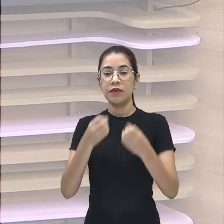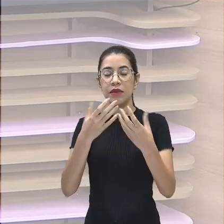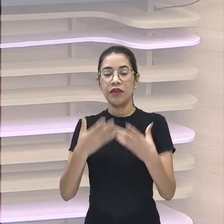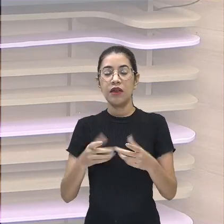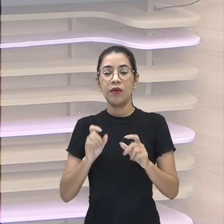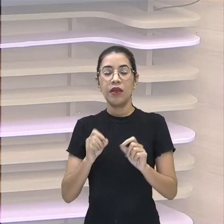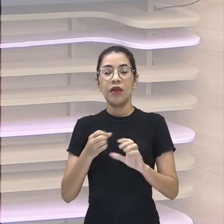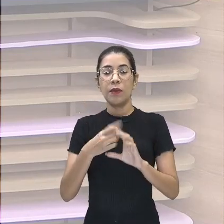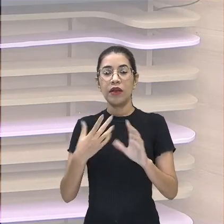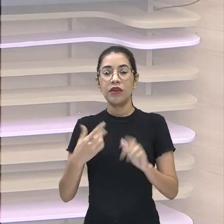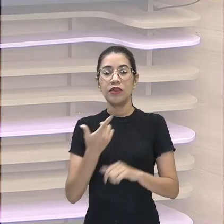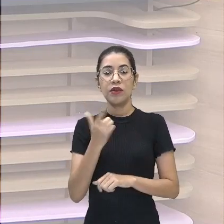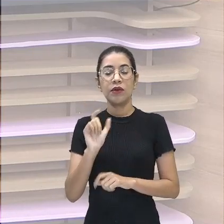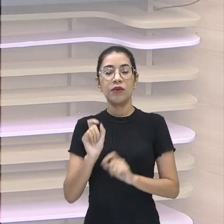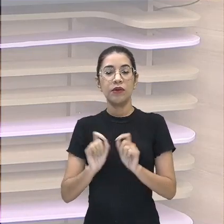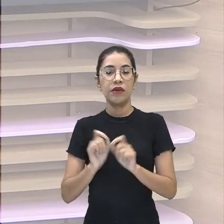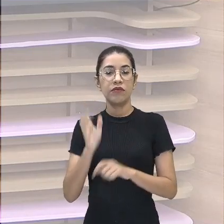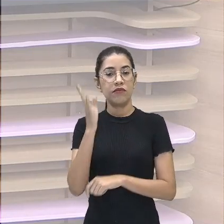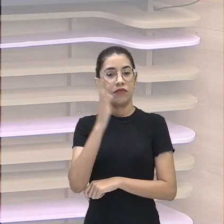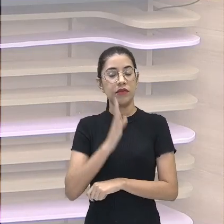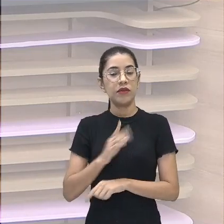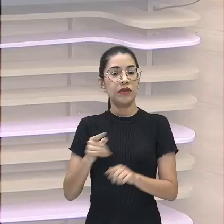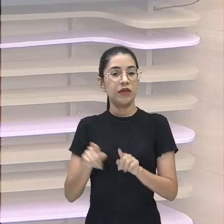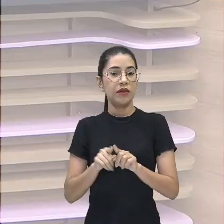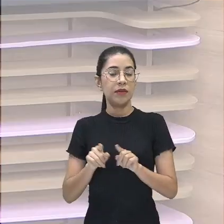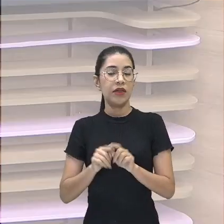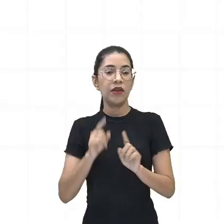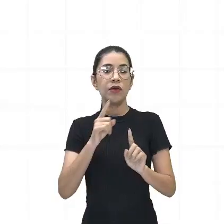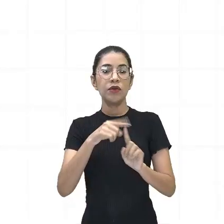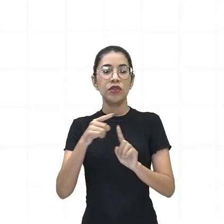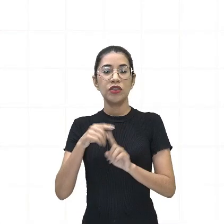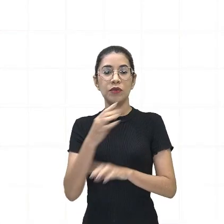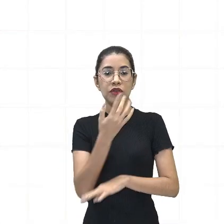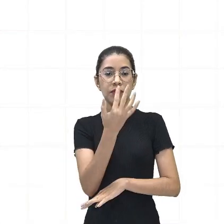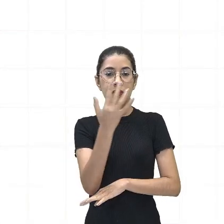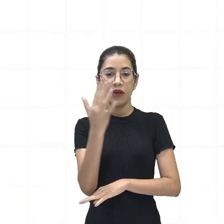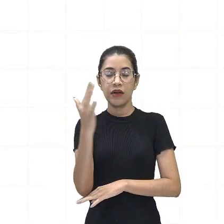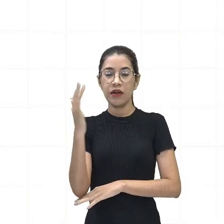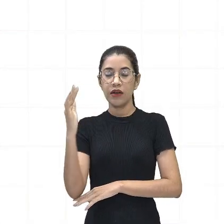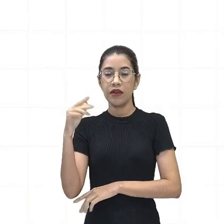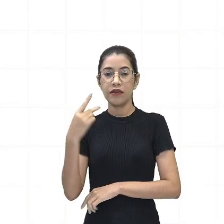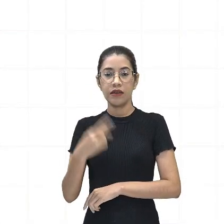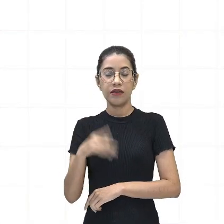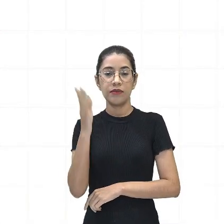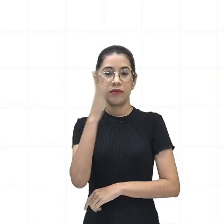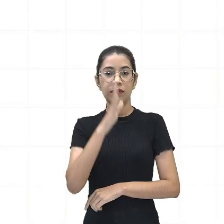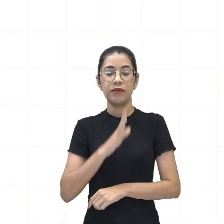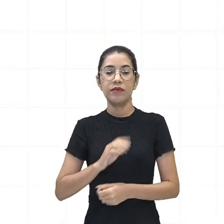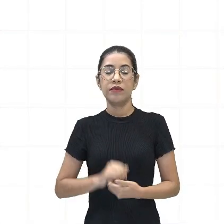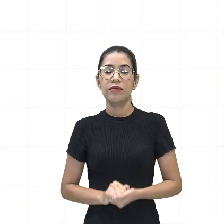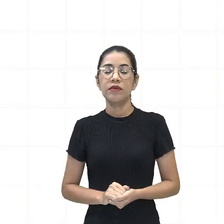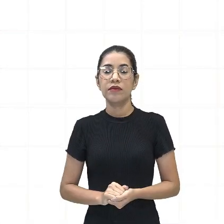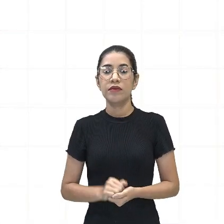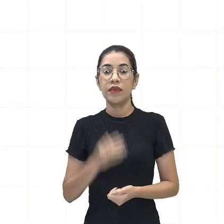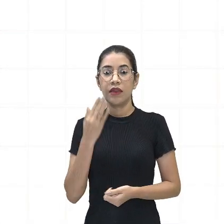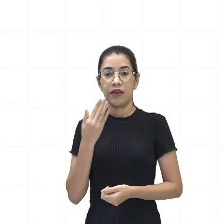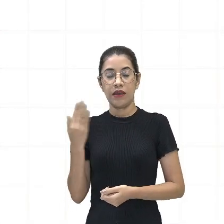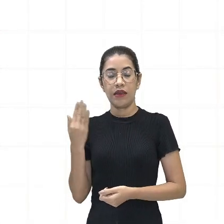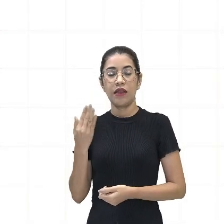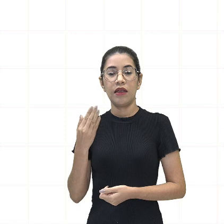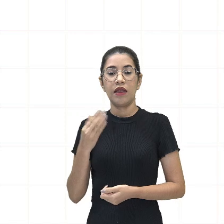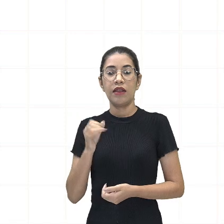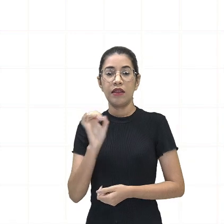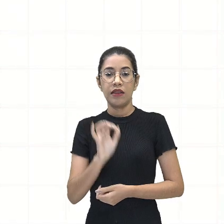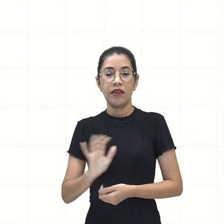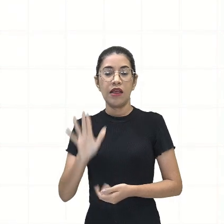outro aspecto físico do Brasil, que são os tipos de vegetação do território brasileiro. E aí a gente vai ver,